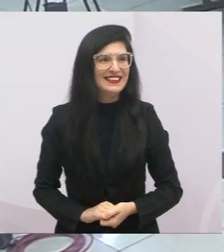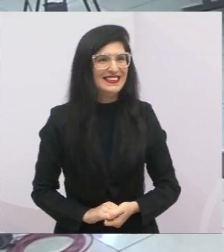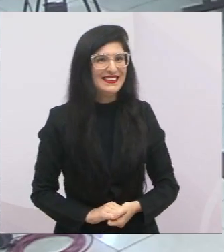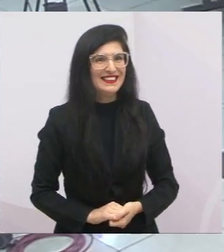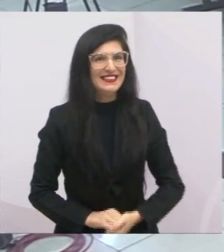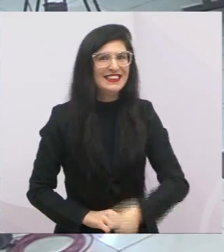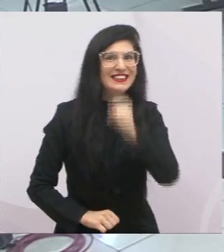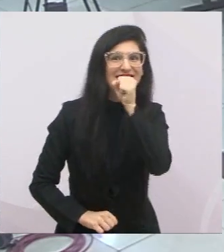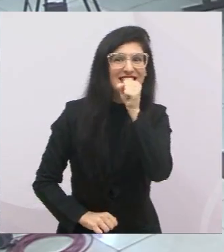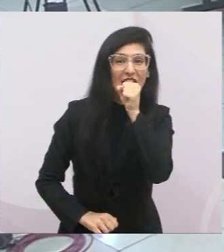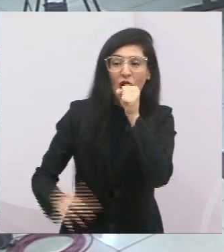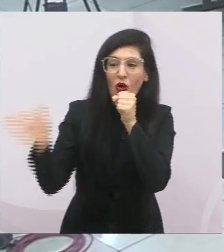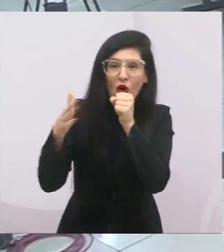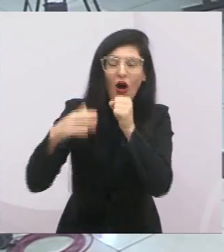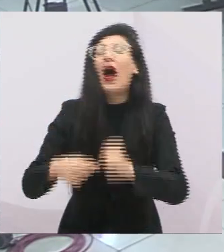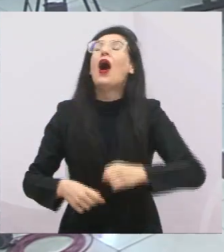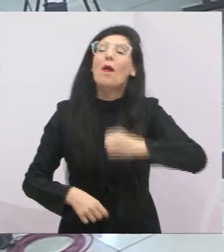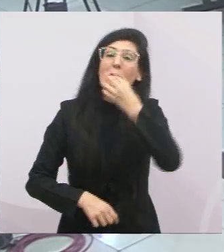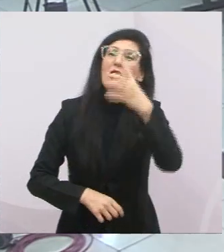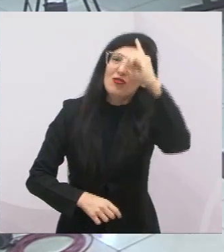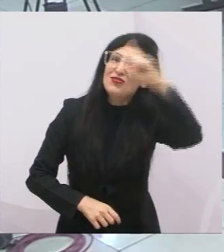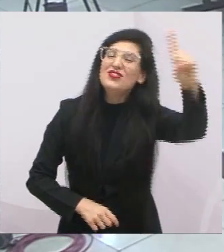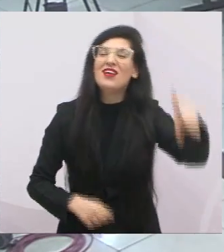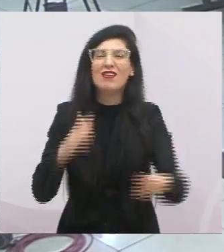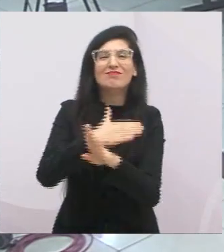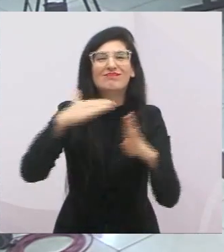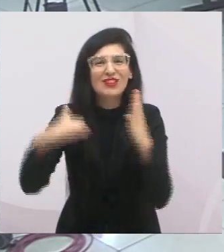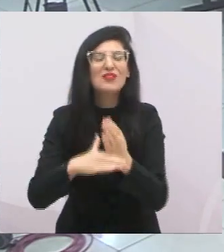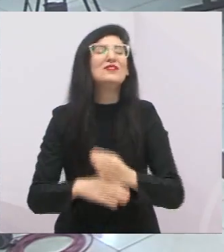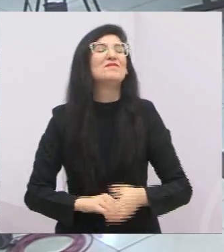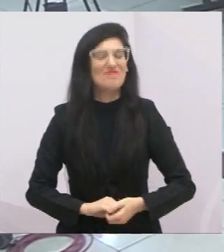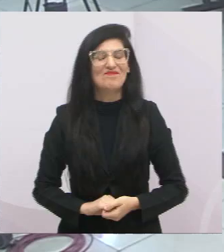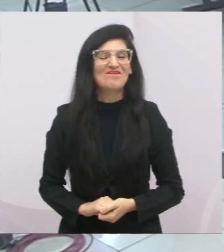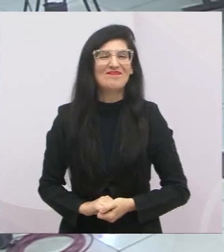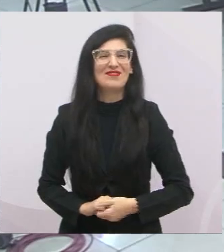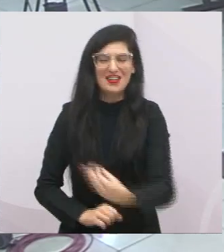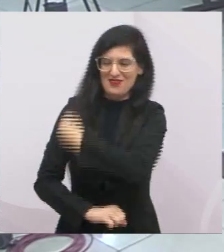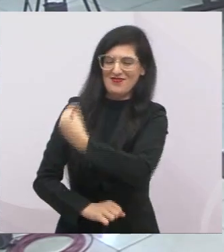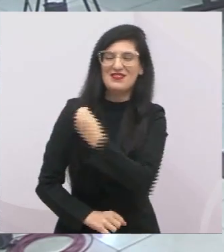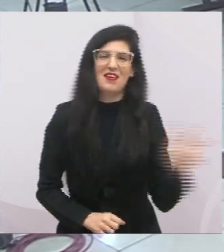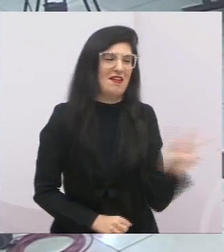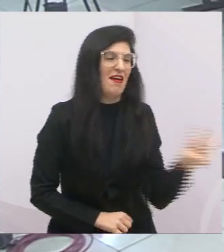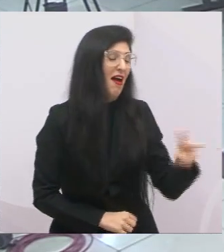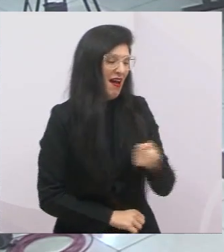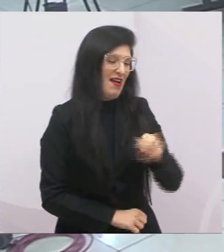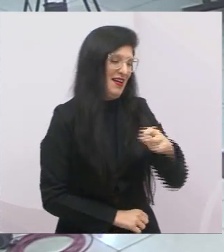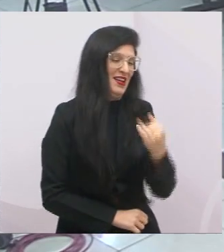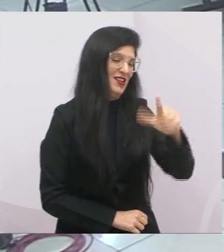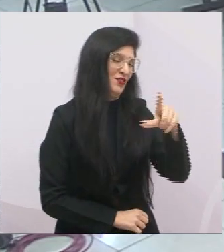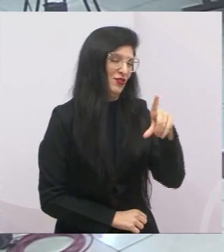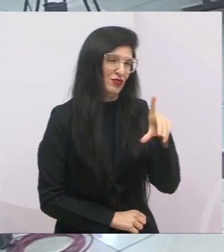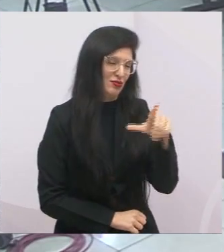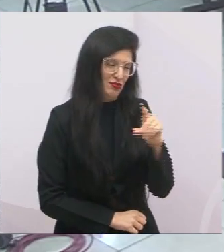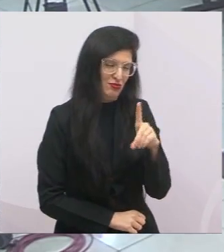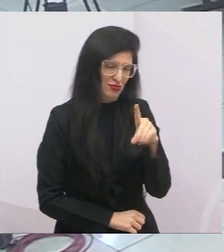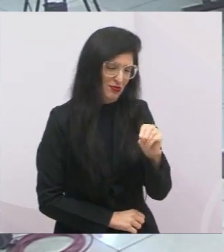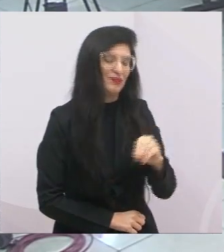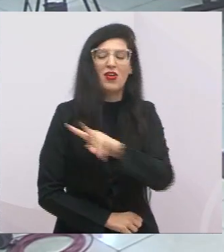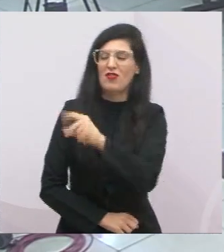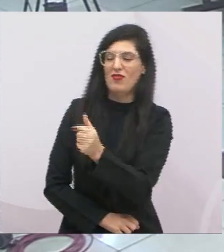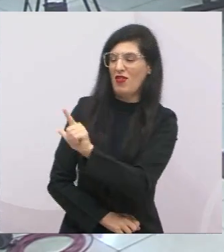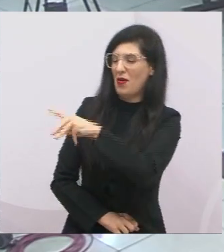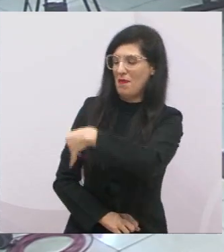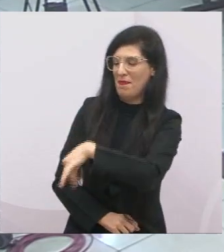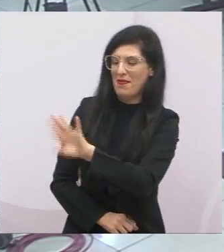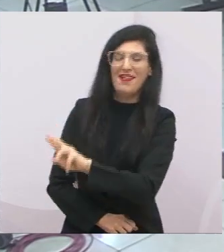Alô. Bom dia a todos. Estão presentes os vereadores Arildo Batista, Valmir